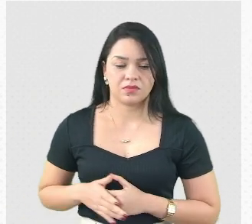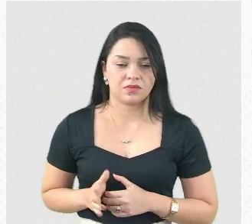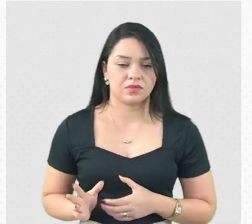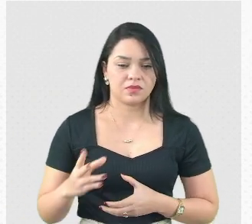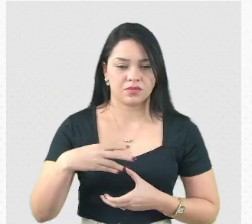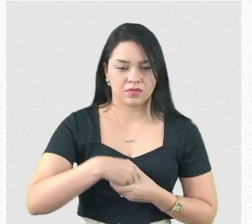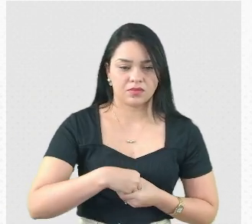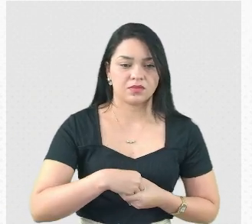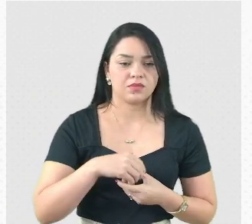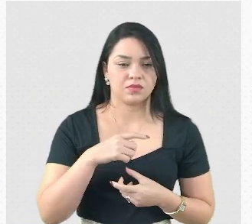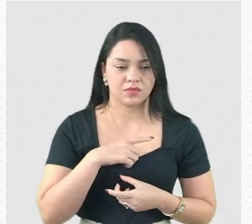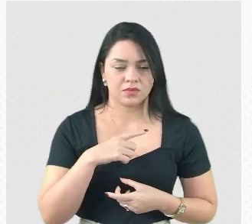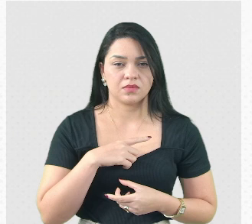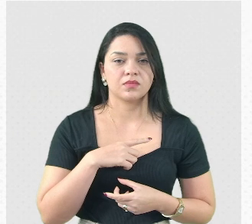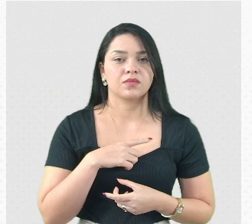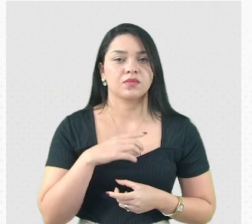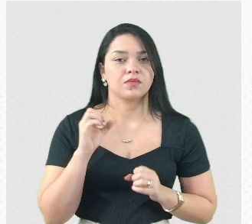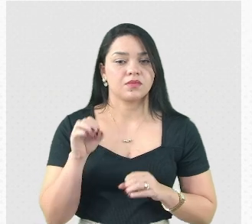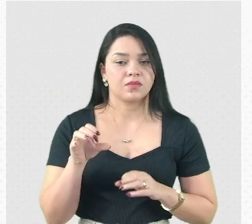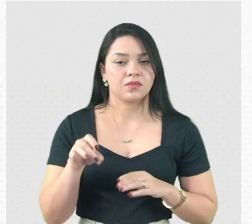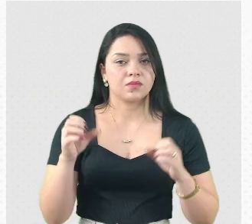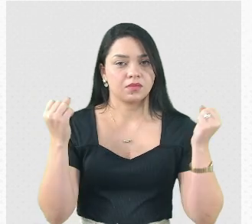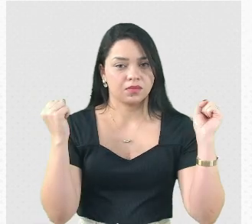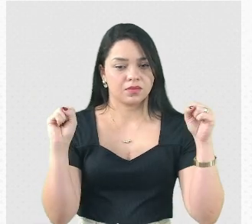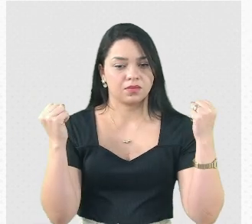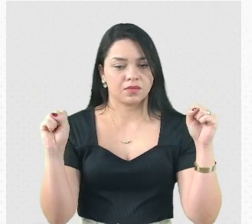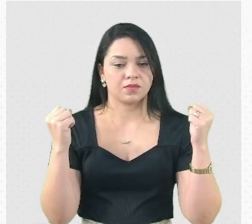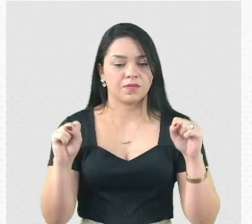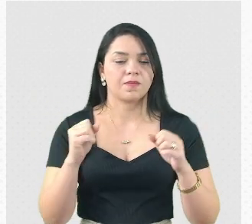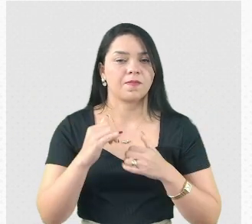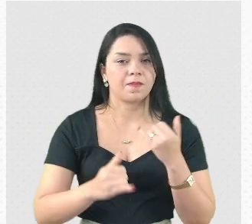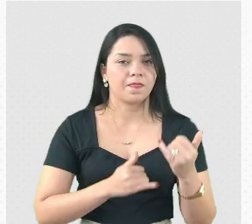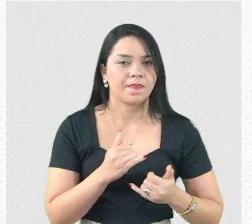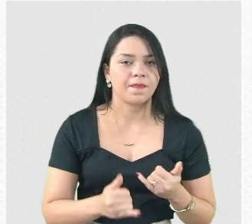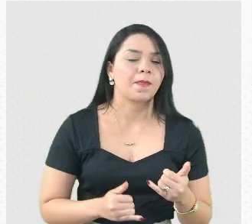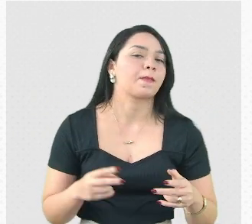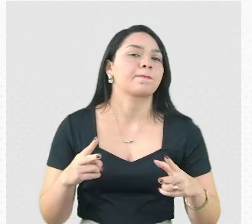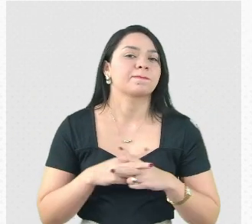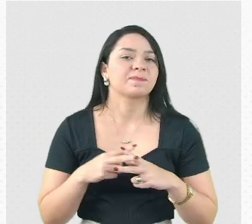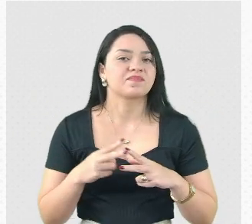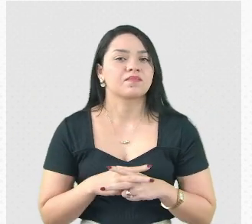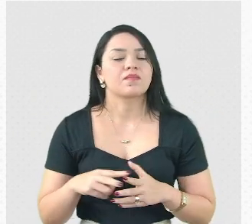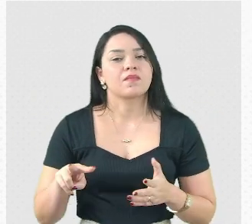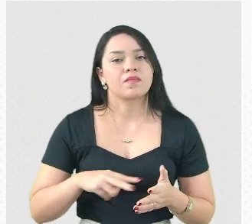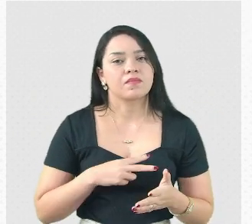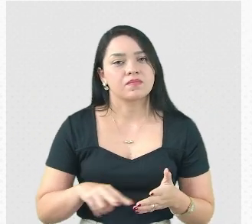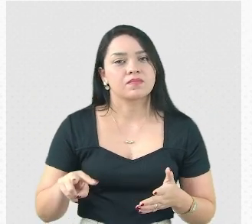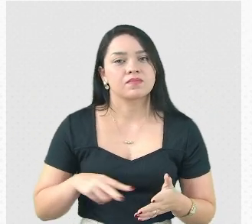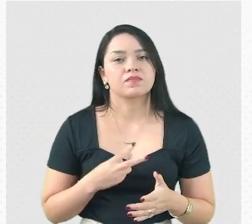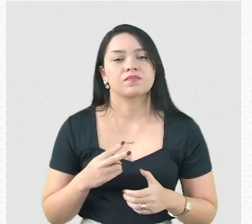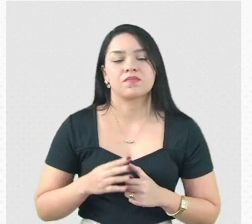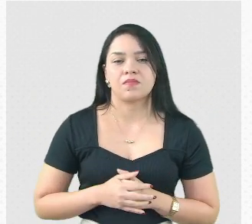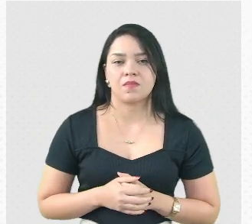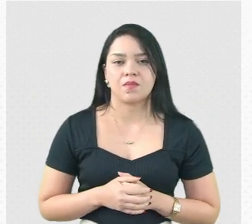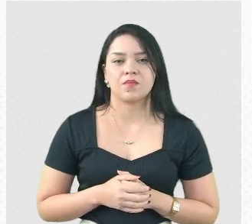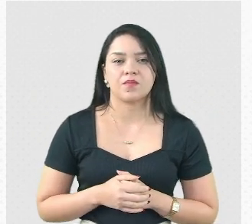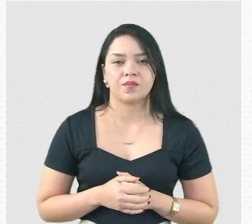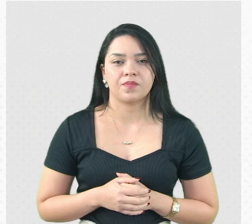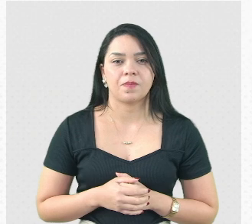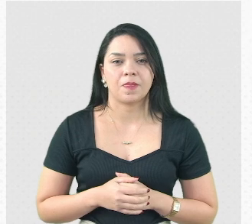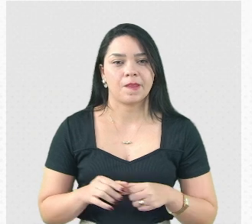das unidades temáticas existentes na educação física. Jogos, luta, dança, esporte, práticas corporais de